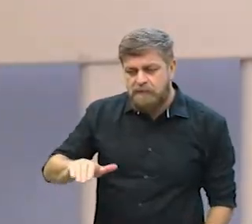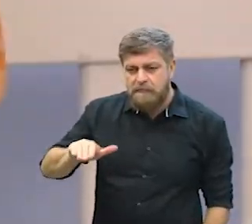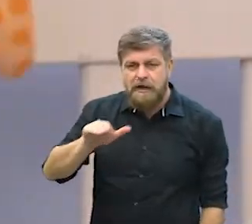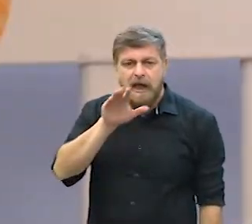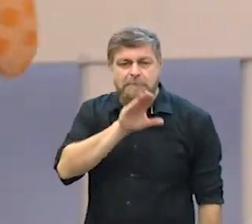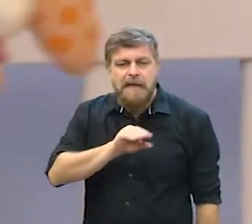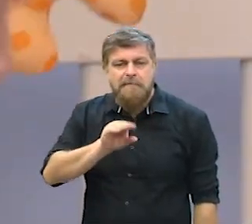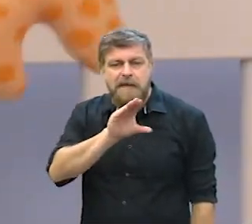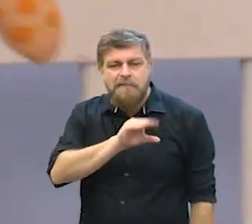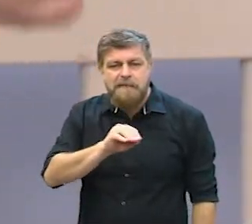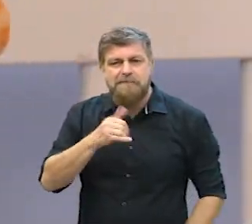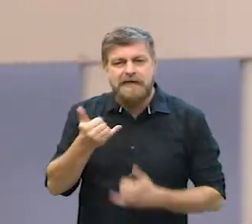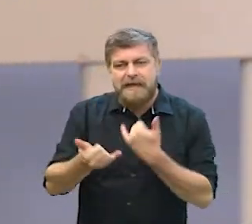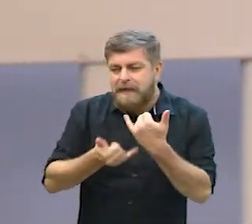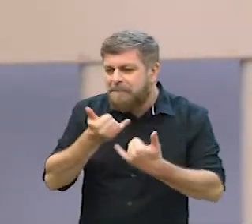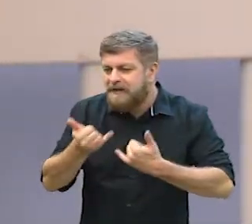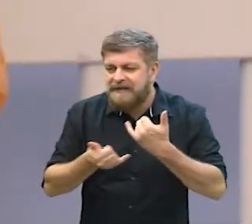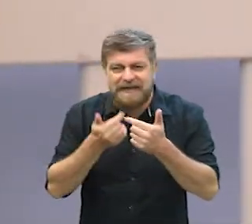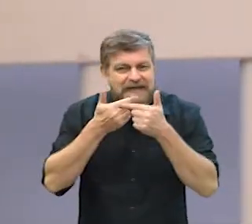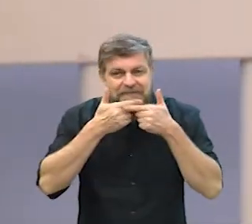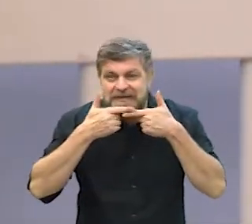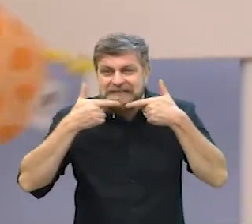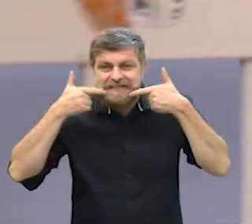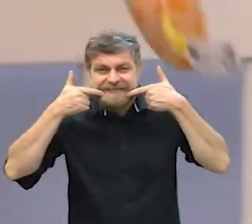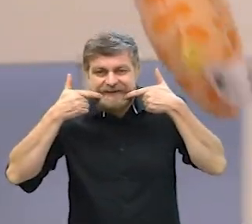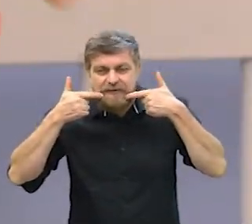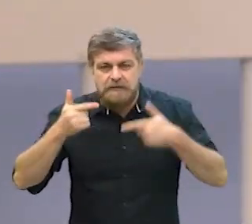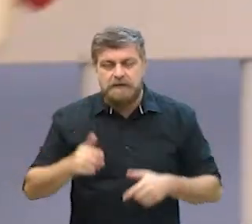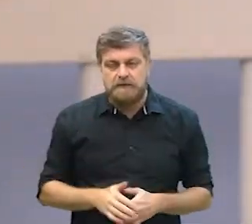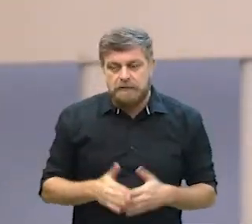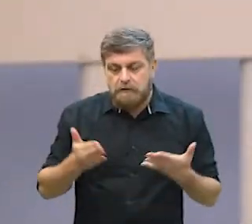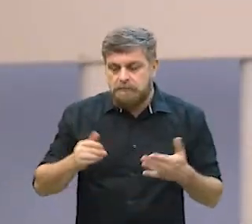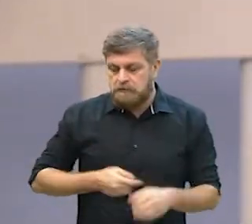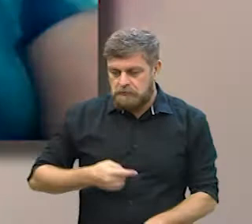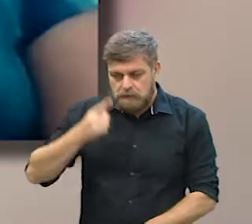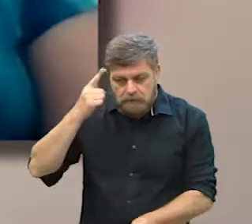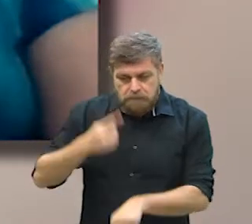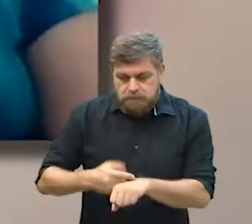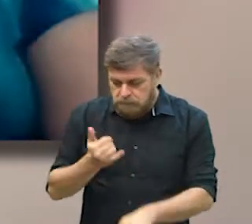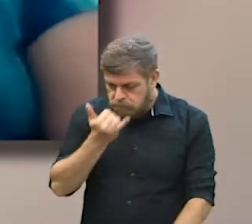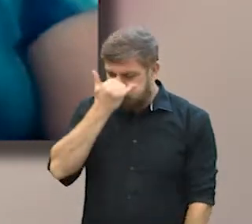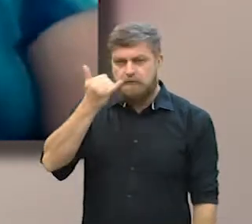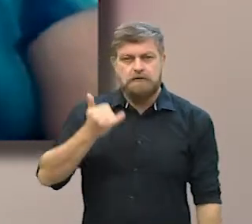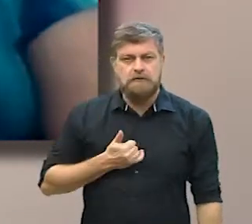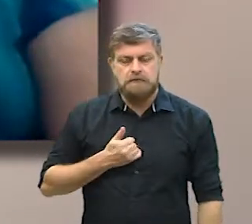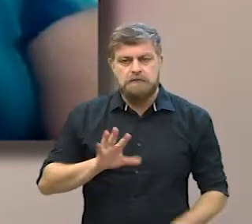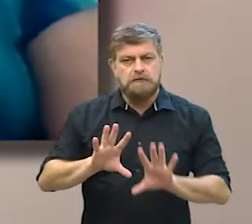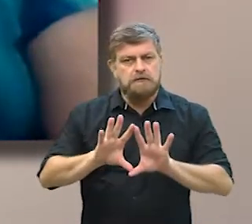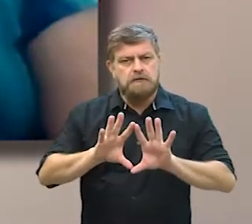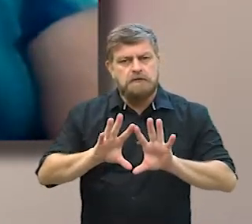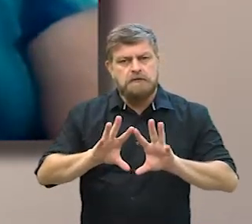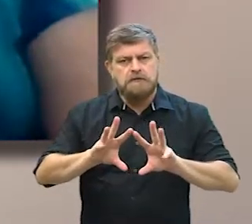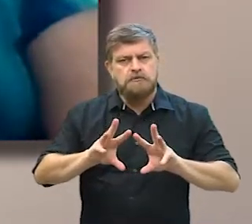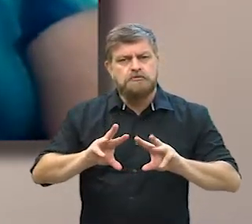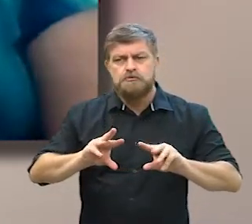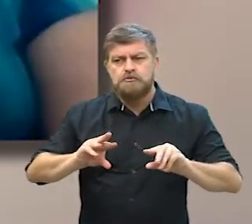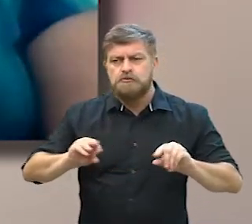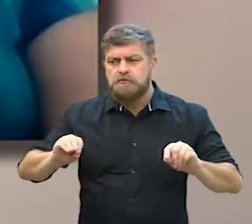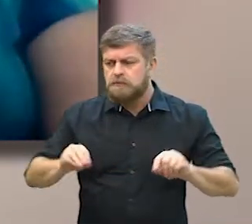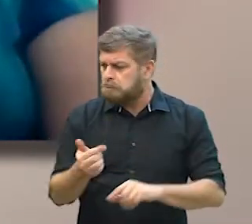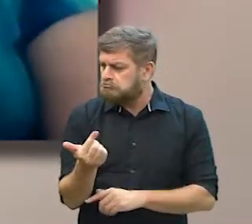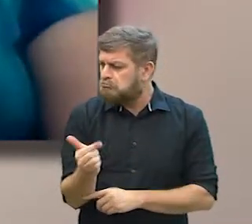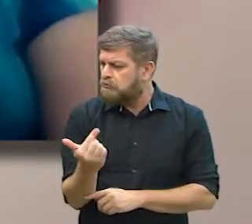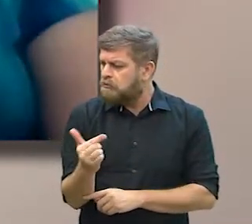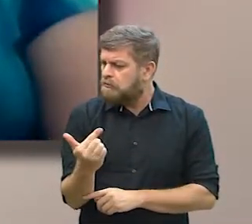uns balbucios, ela brincava, ela sorria, ela focava, e, de repente, isso